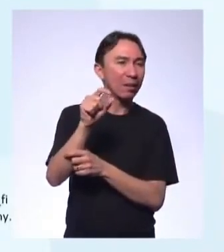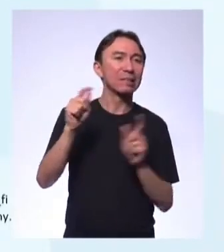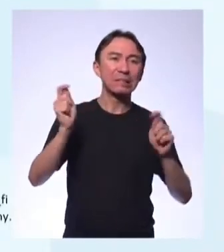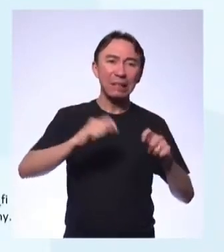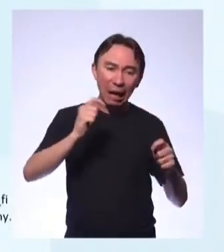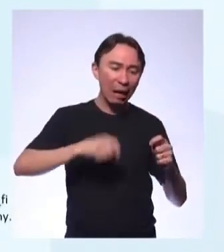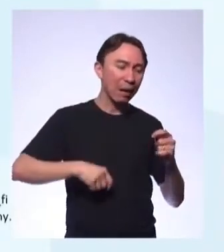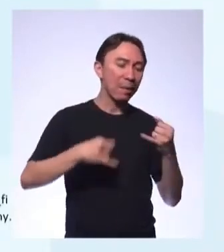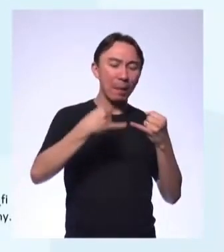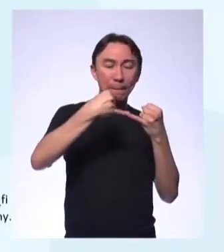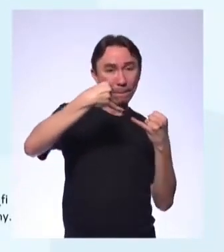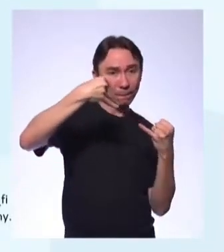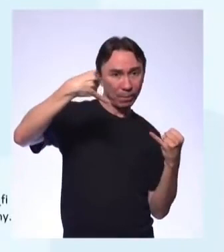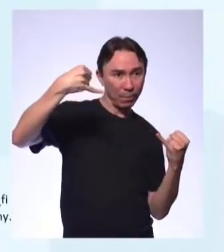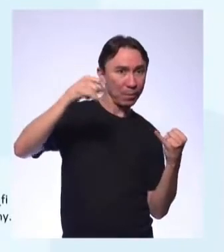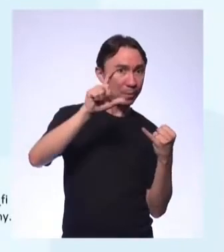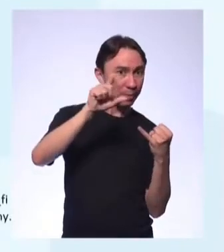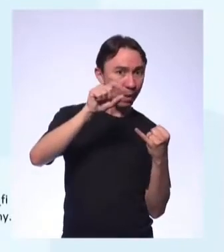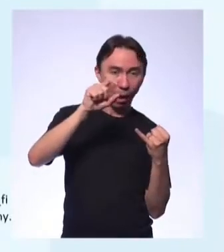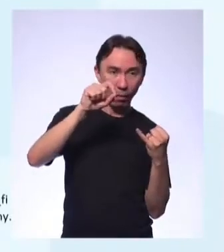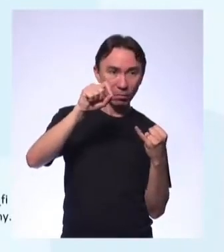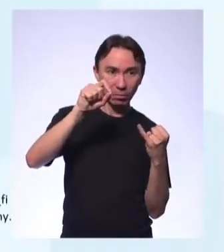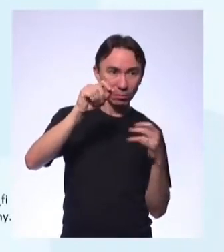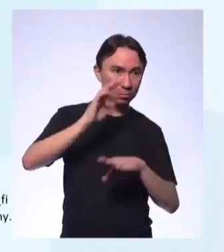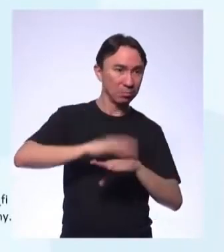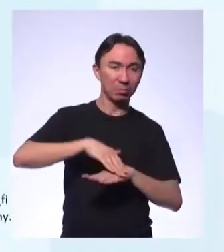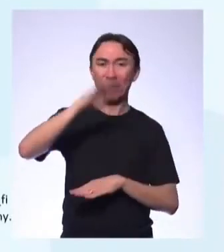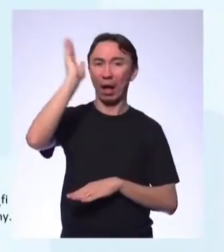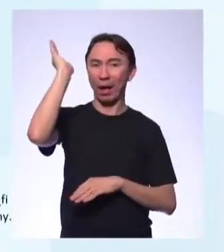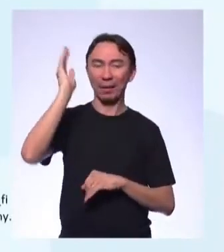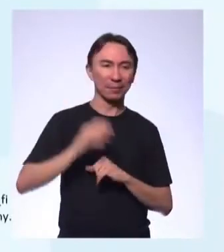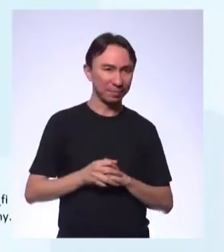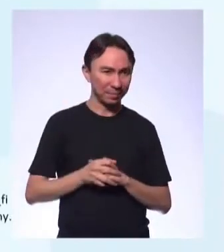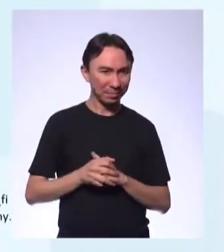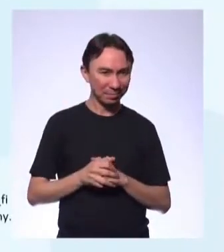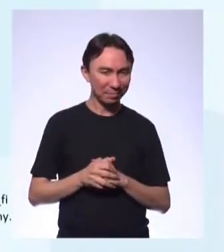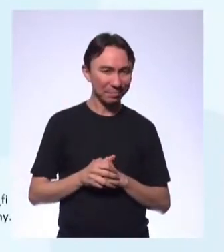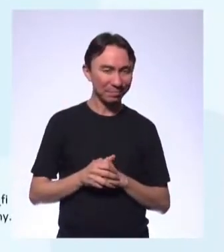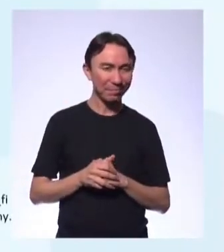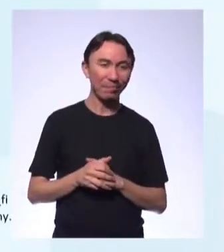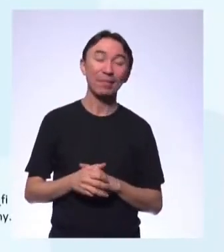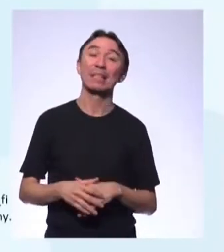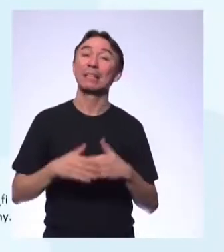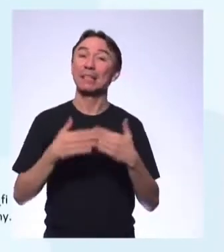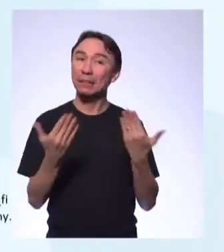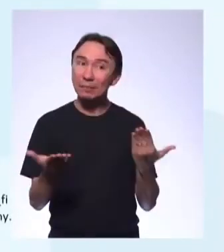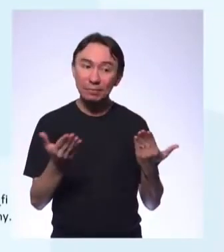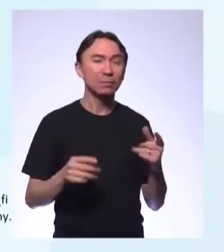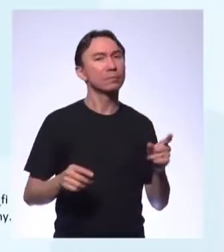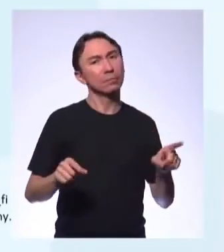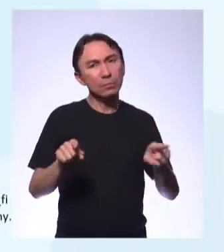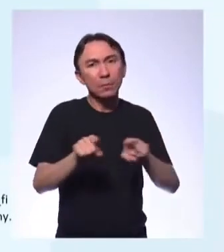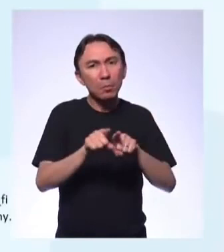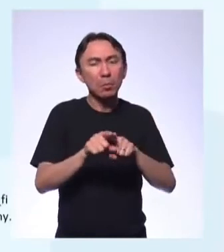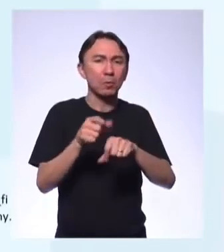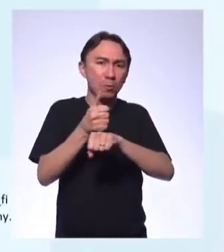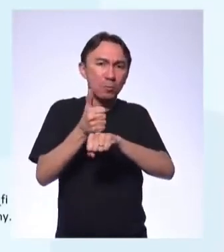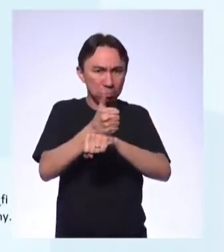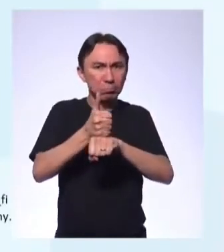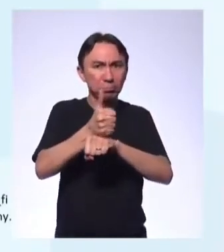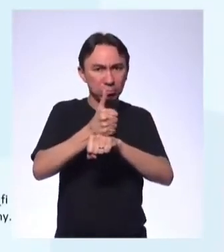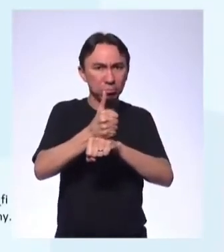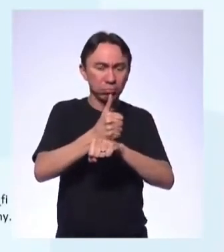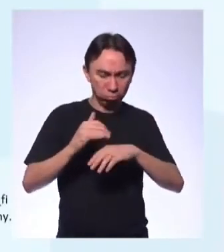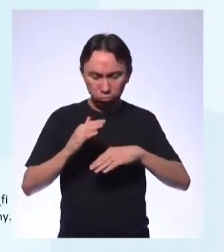uma vez só, tá? Então, com a manufatura, a mão de obra especializada, o trabalhador não